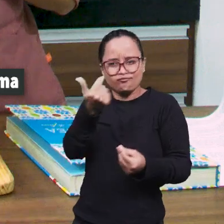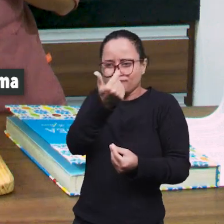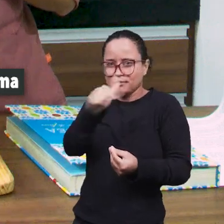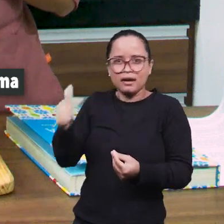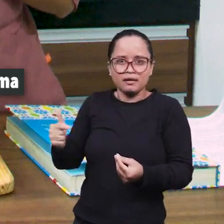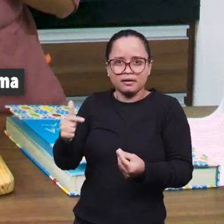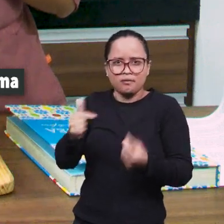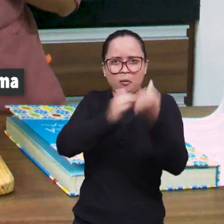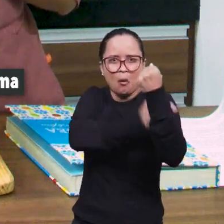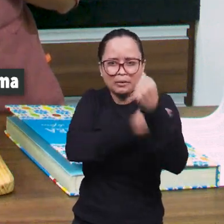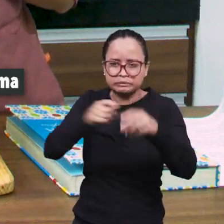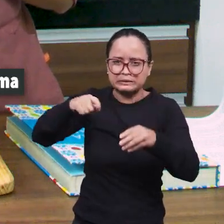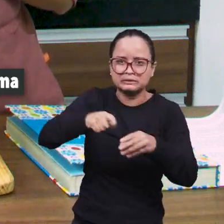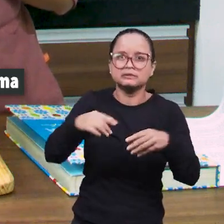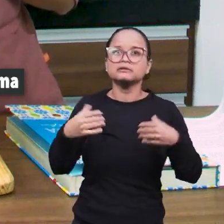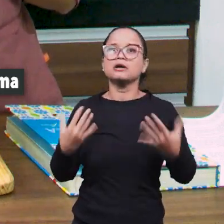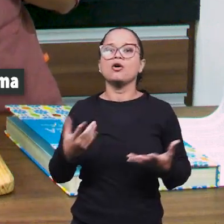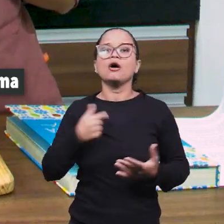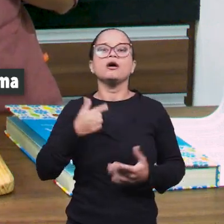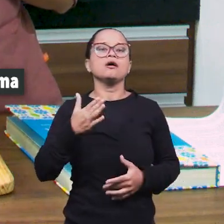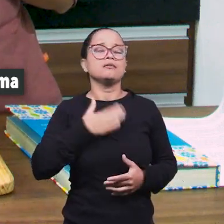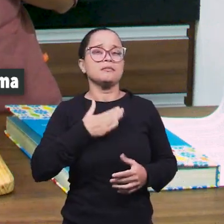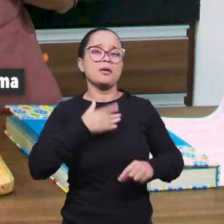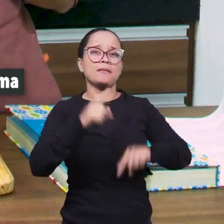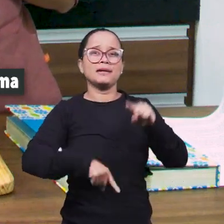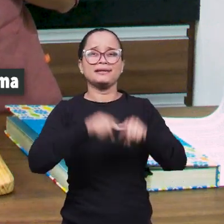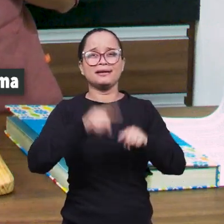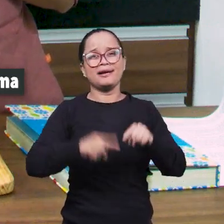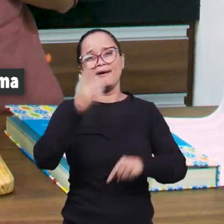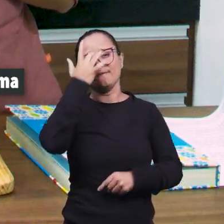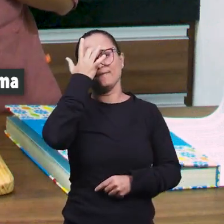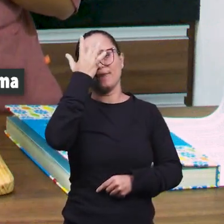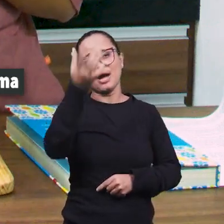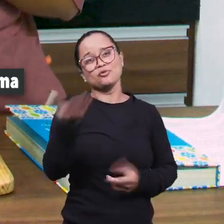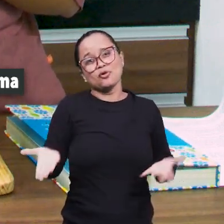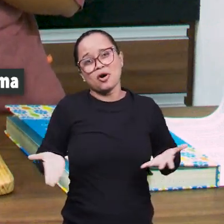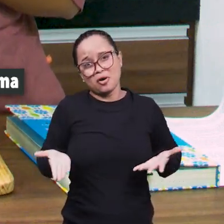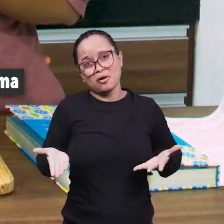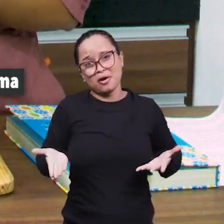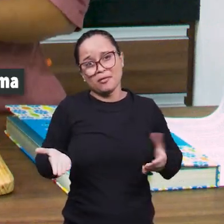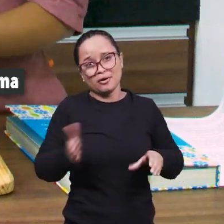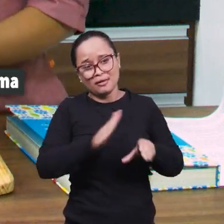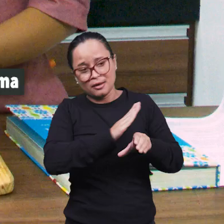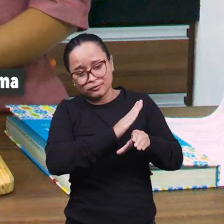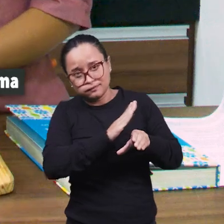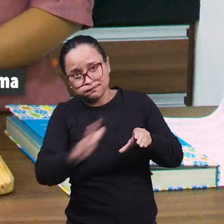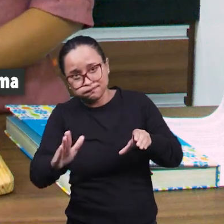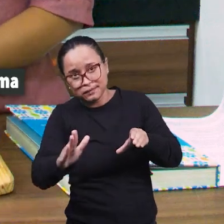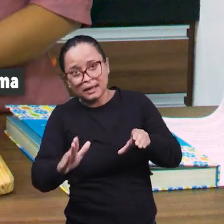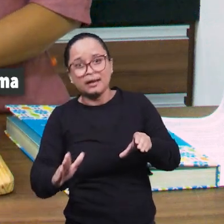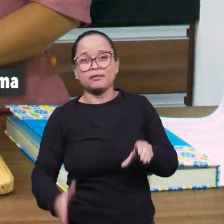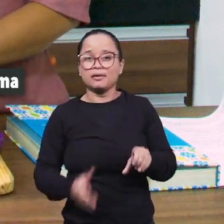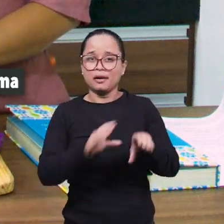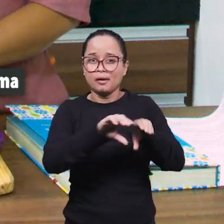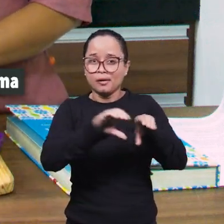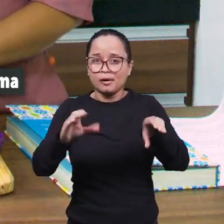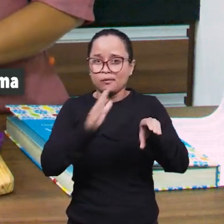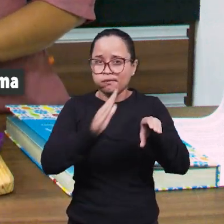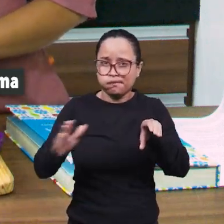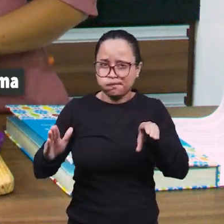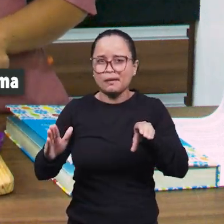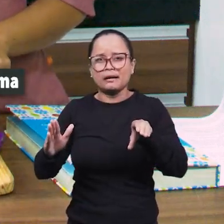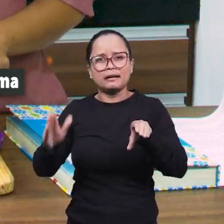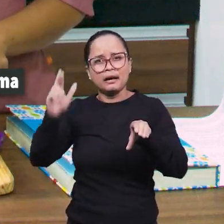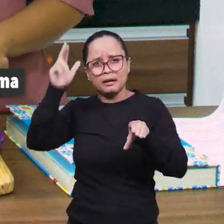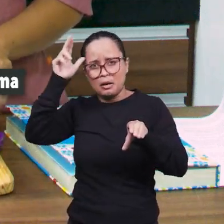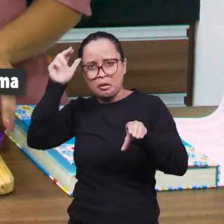só colocar e vir com a cenoura reta, gente, que vai sair fininho do mesmo jeito, muito mais prático. Então, ó, pelo menos a gente aqui